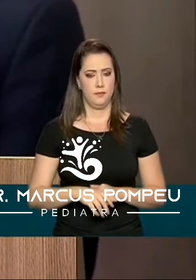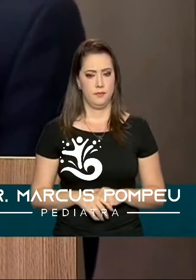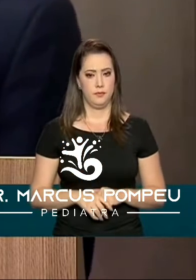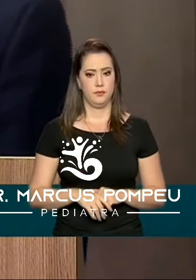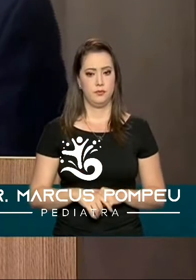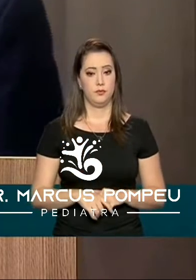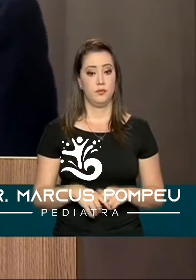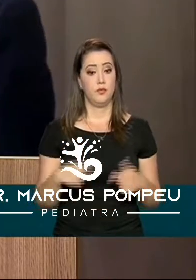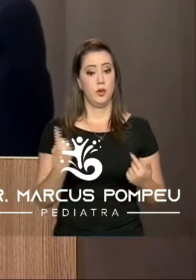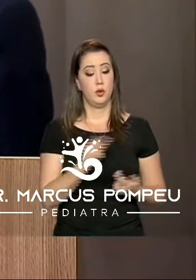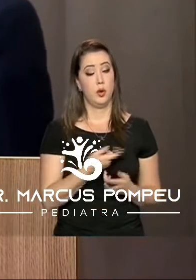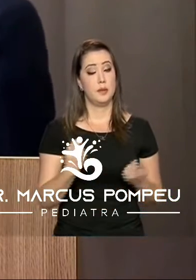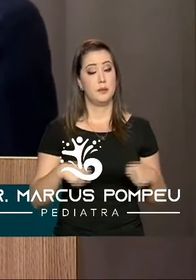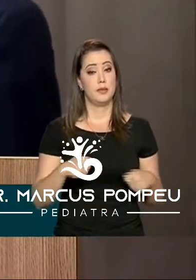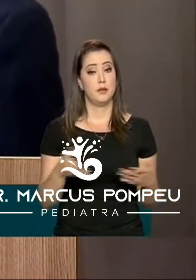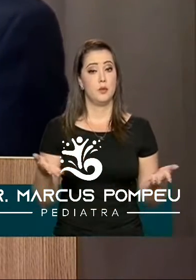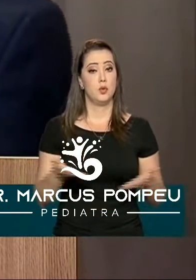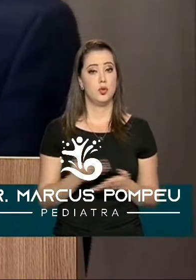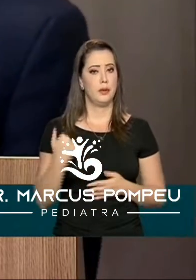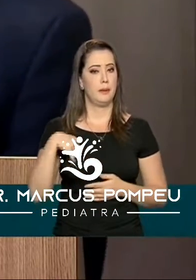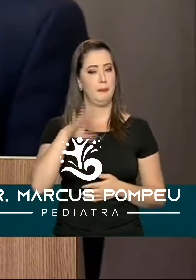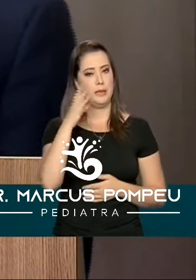coisa muito mais séria.